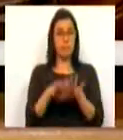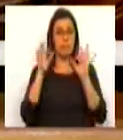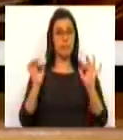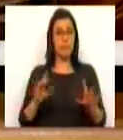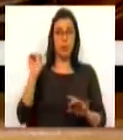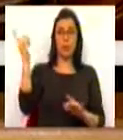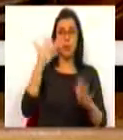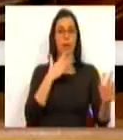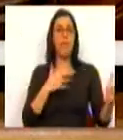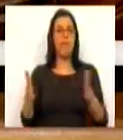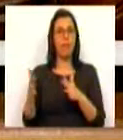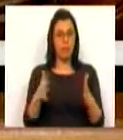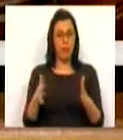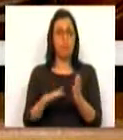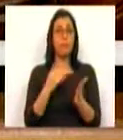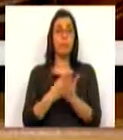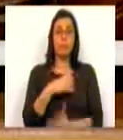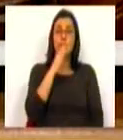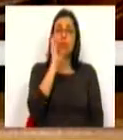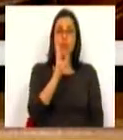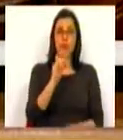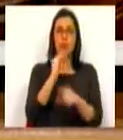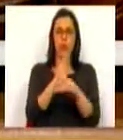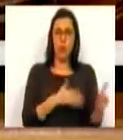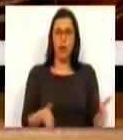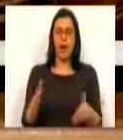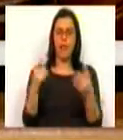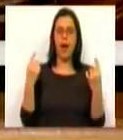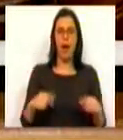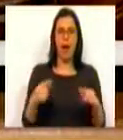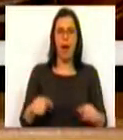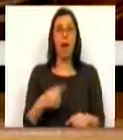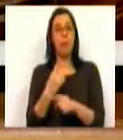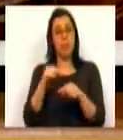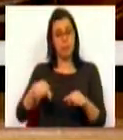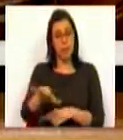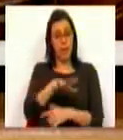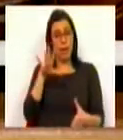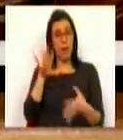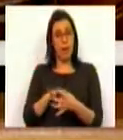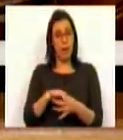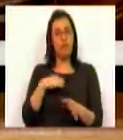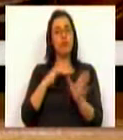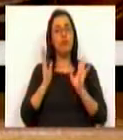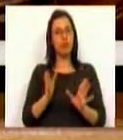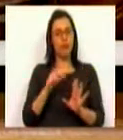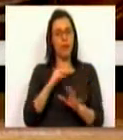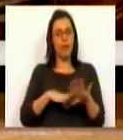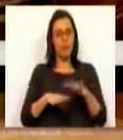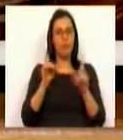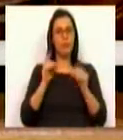ao sol e ao vento, sempre dissemos que havia outro caminho. E também neste âmbito, já o começámos a